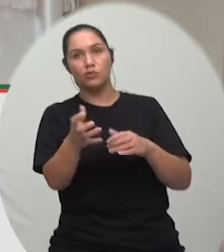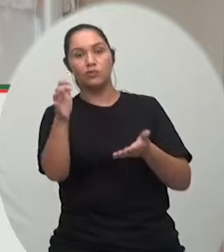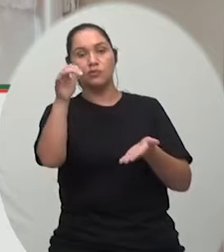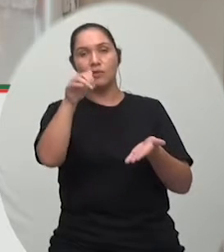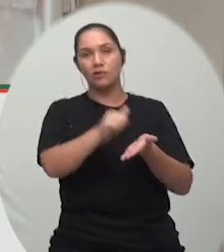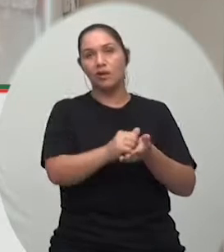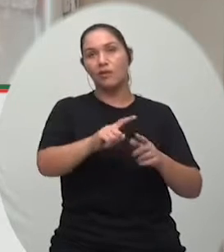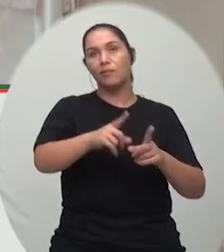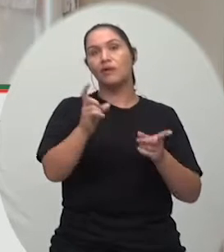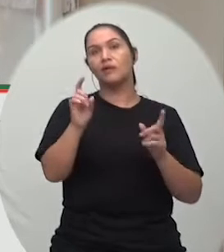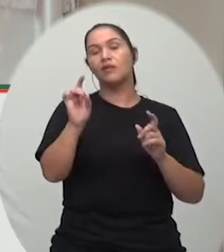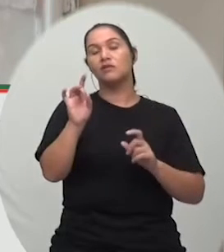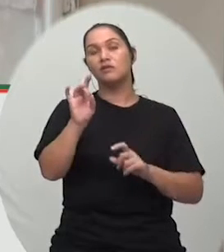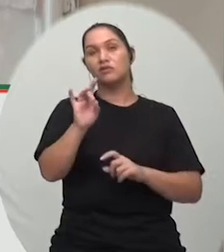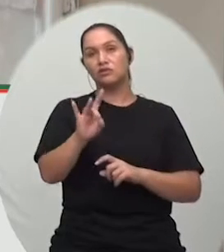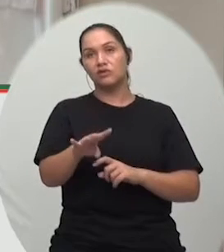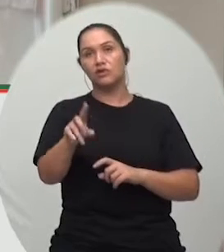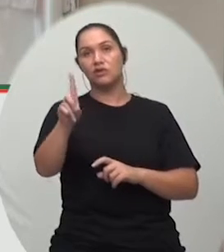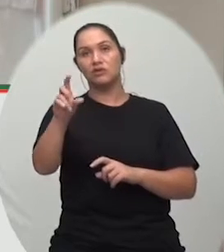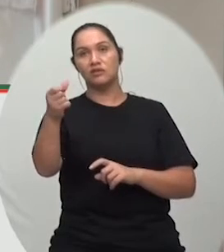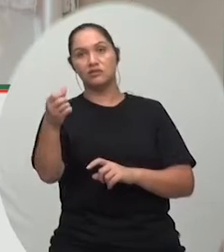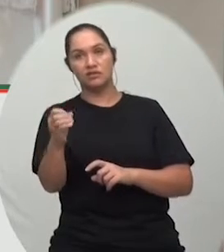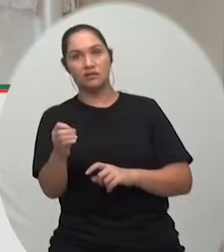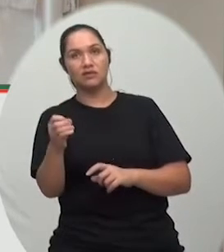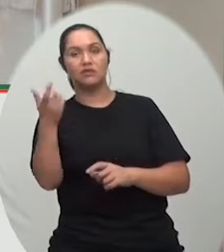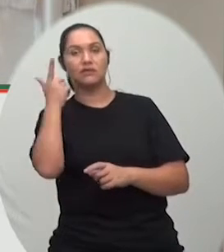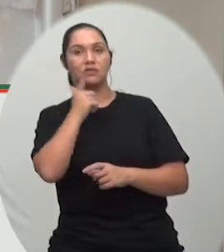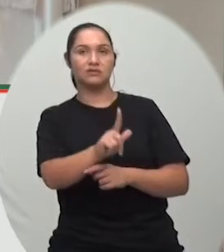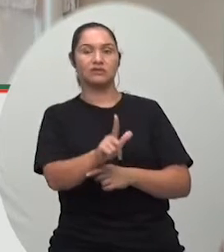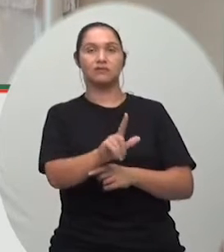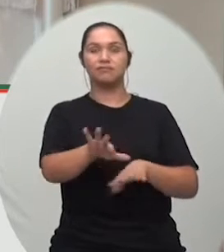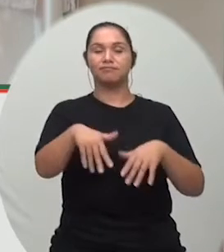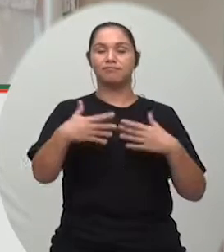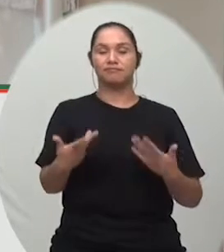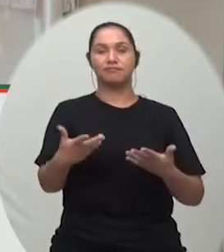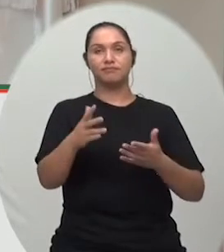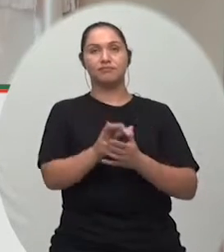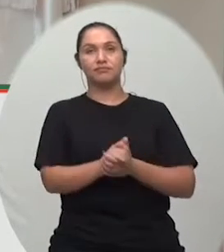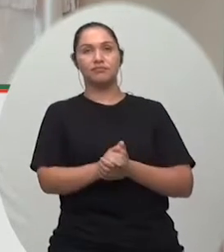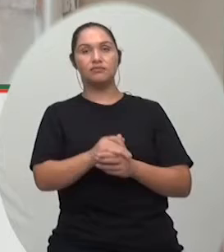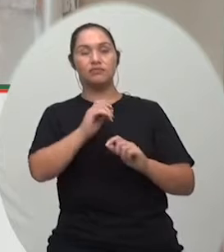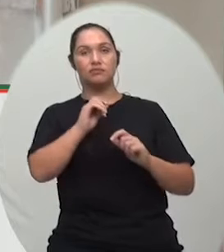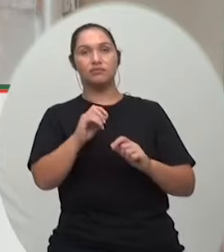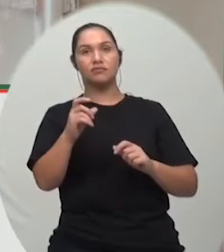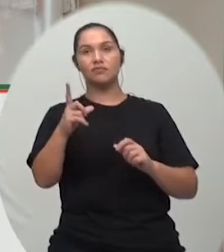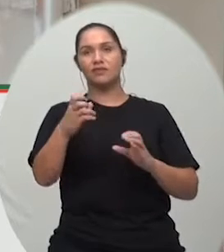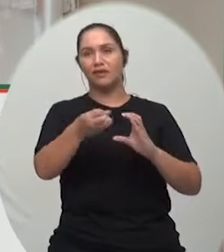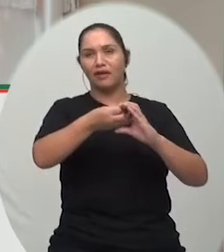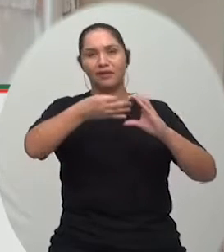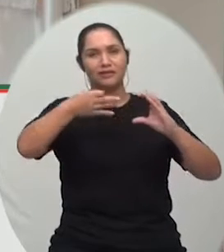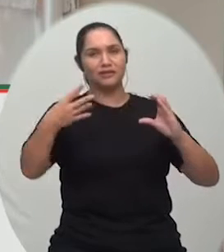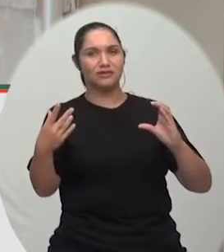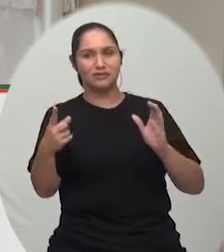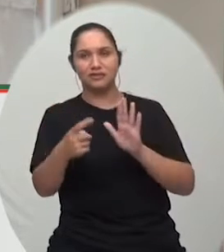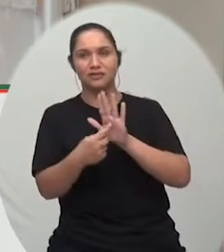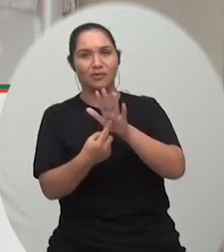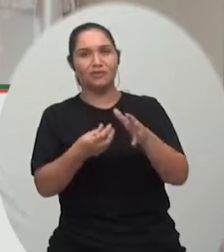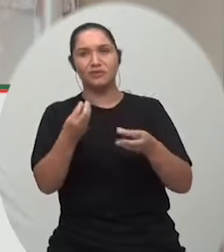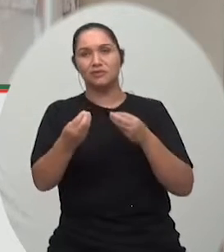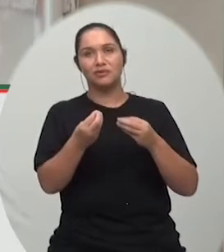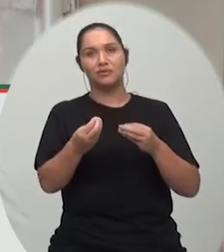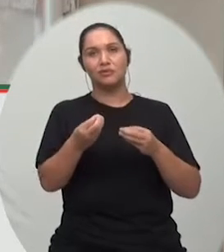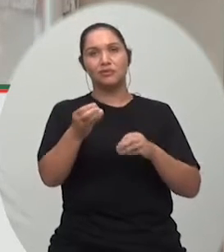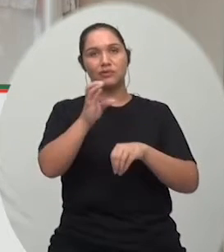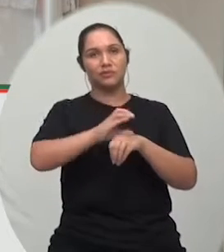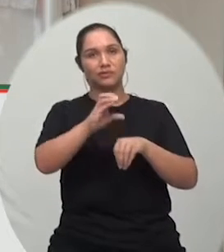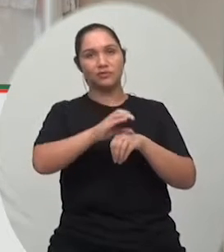Recomenda. E claro que eu podia destacar aqui vários itens que levaram a esse destaque o curso de Direito. Entre eles,